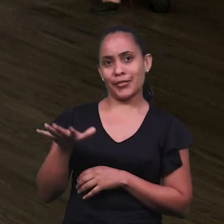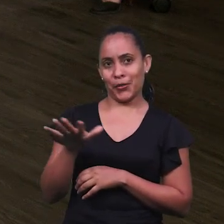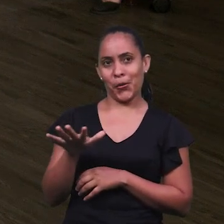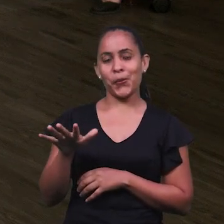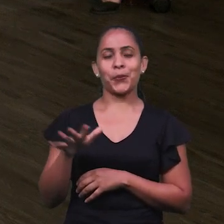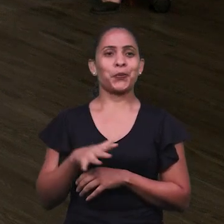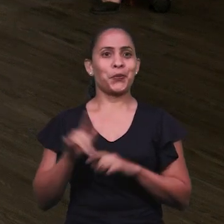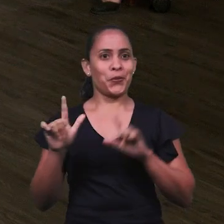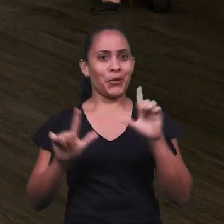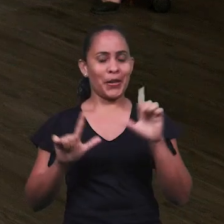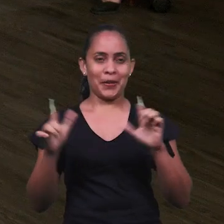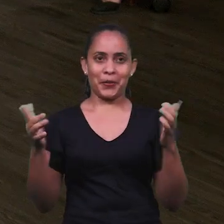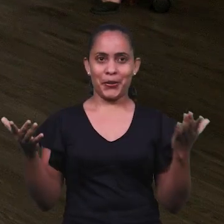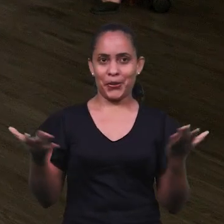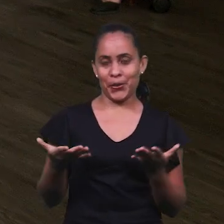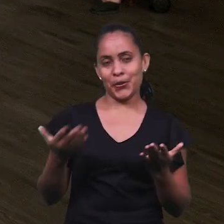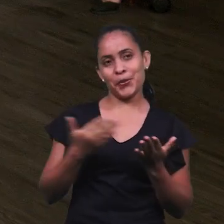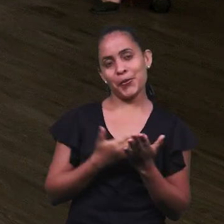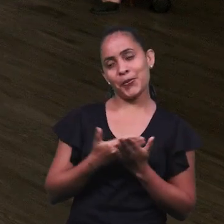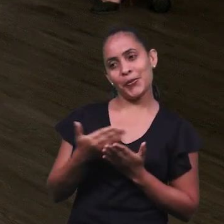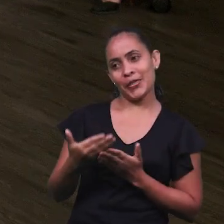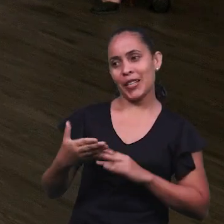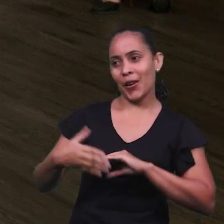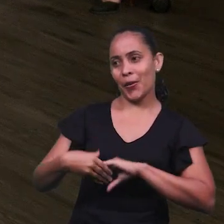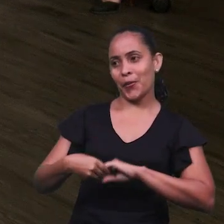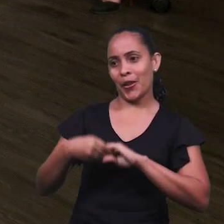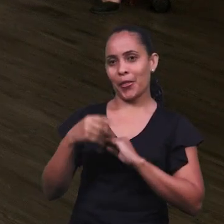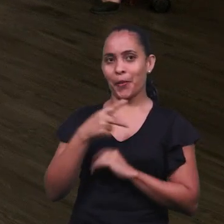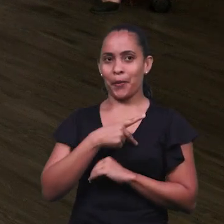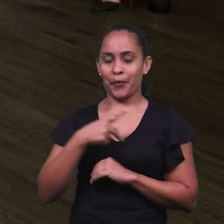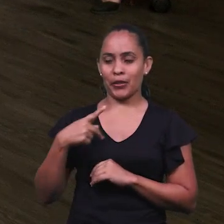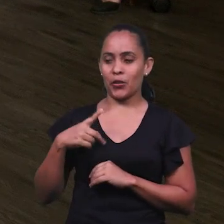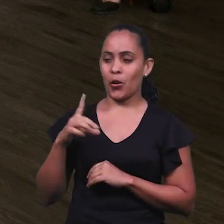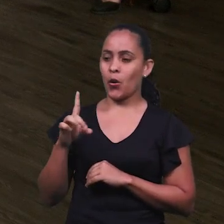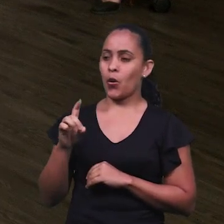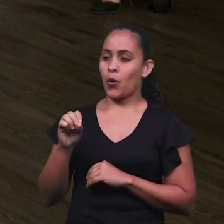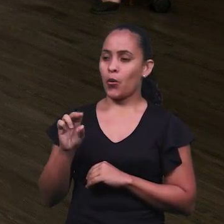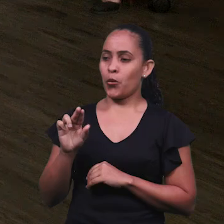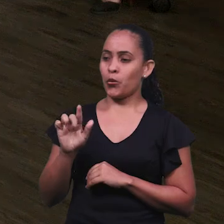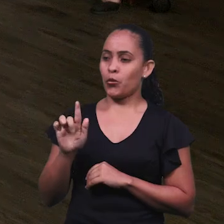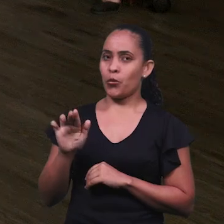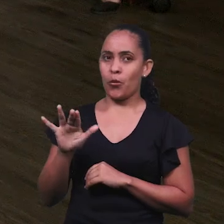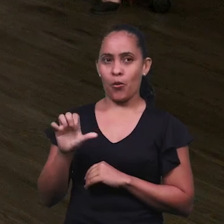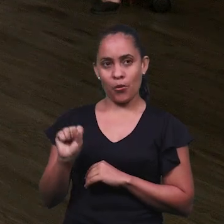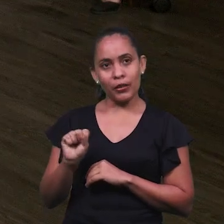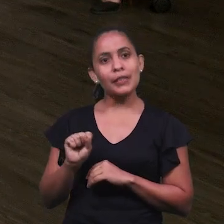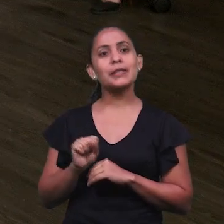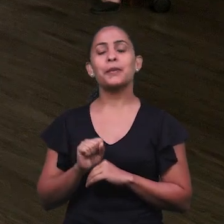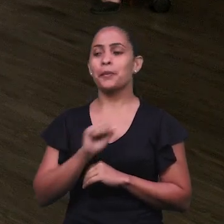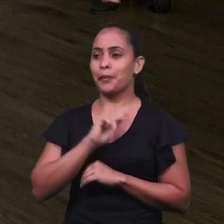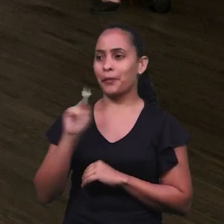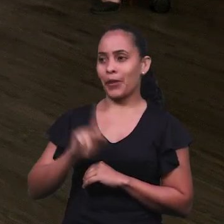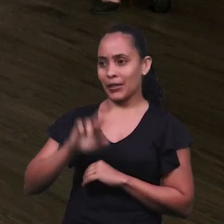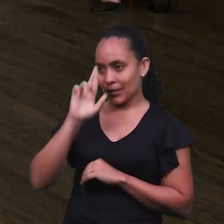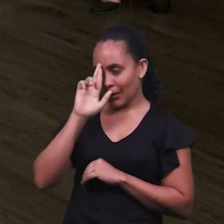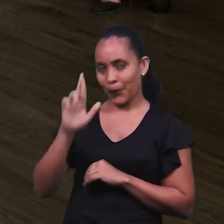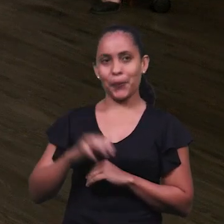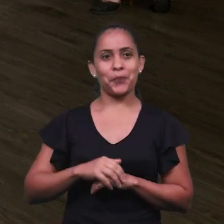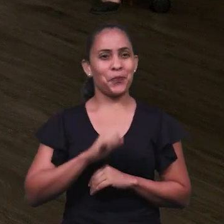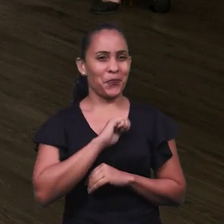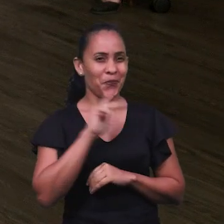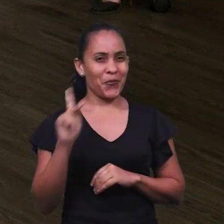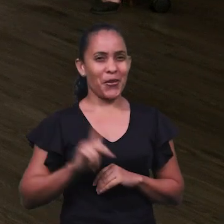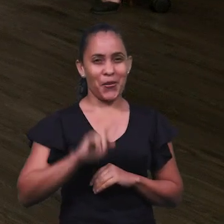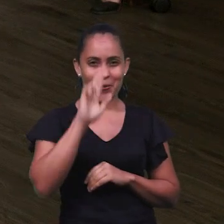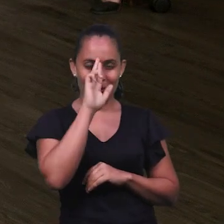o programa de hoje. Eu vou começar cumprimentando o pastor Douglas Spanger, que está do meu lado aqui. Pastor Douglas, a paz do Senhor, seja bem-vindo. A paz do